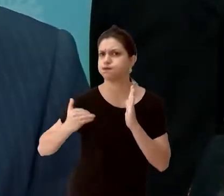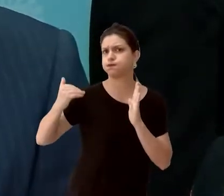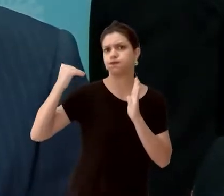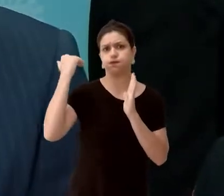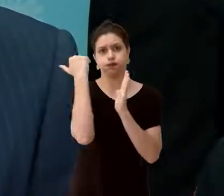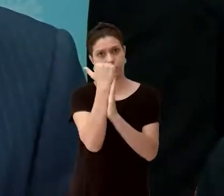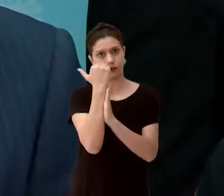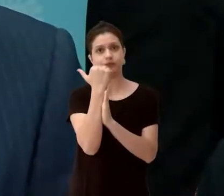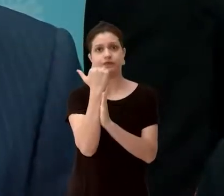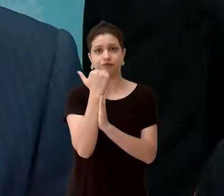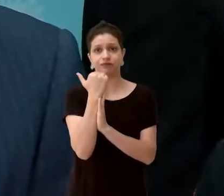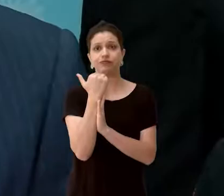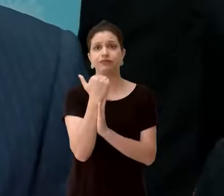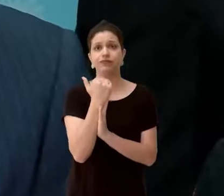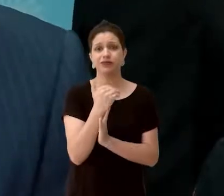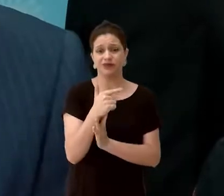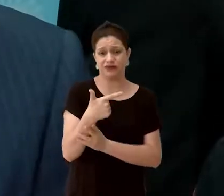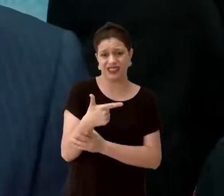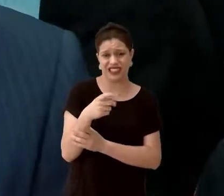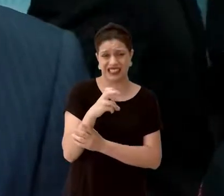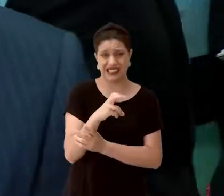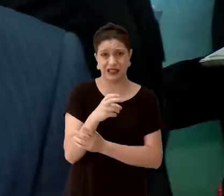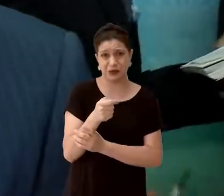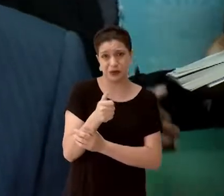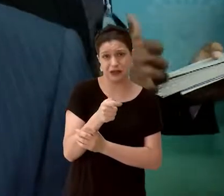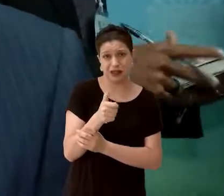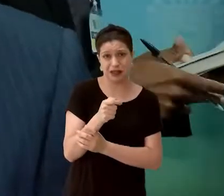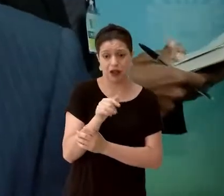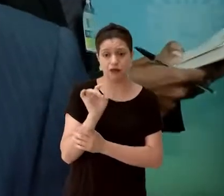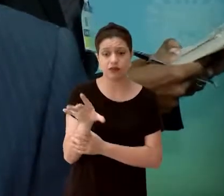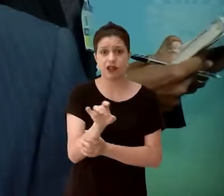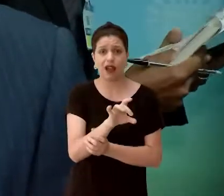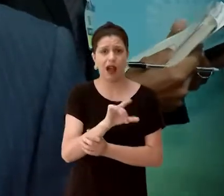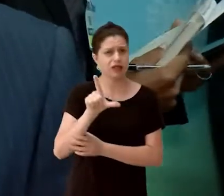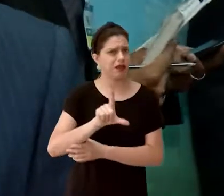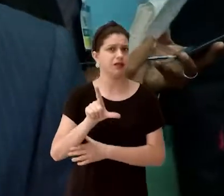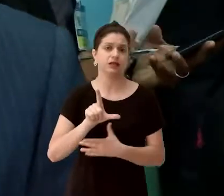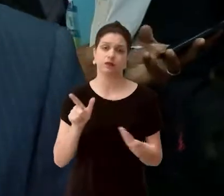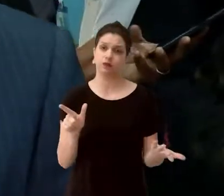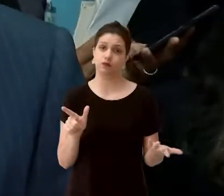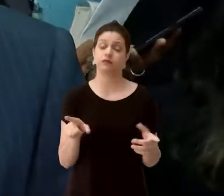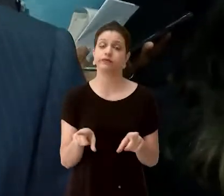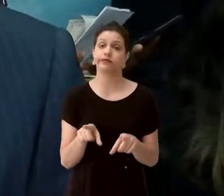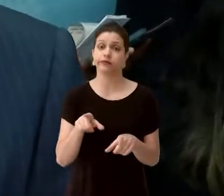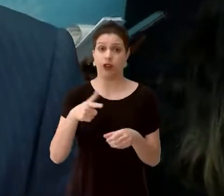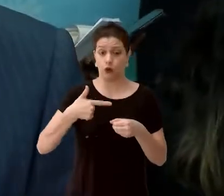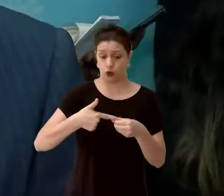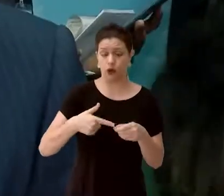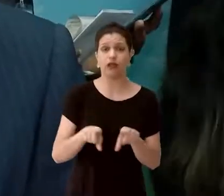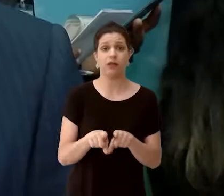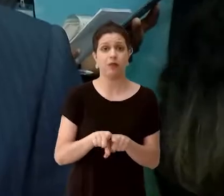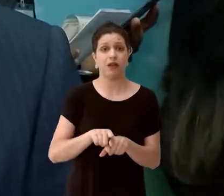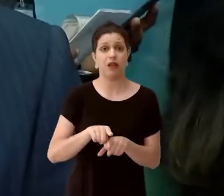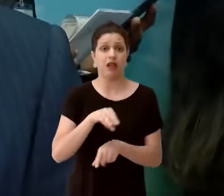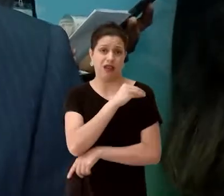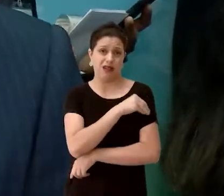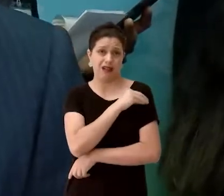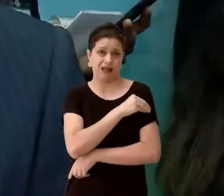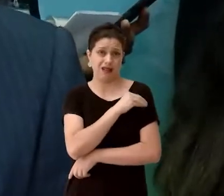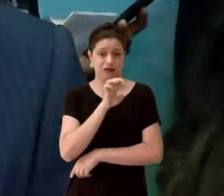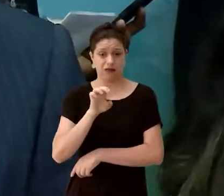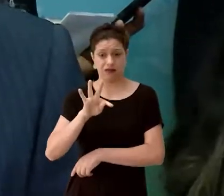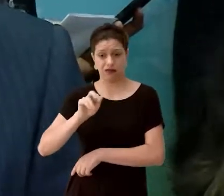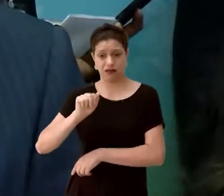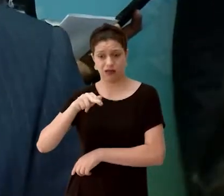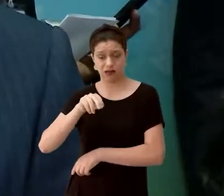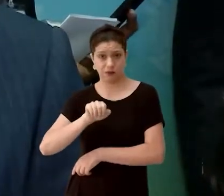ordem de 25 centavos por litro da gasolina. E o etanol, o governo reduziu, mas o